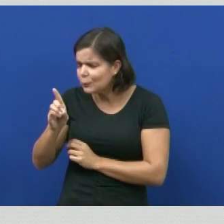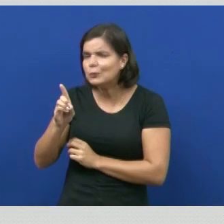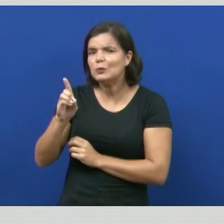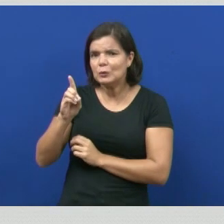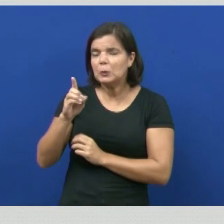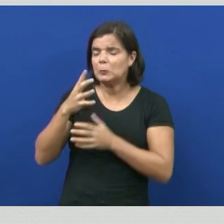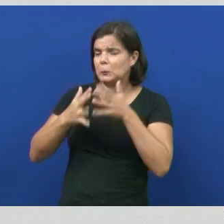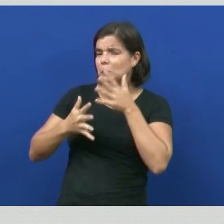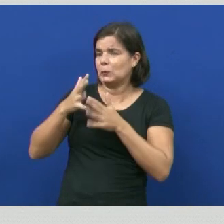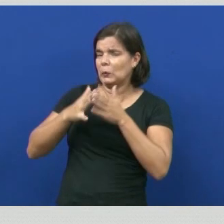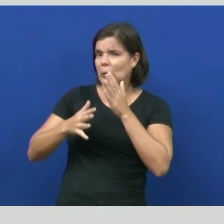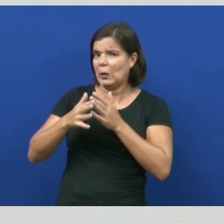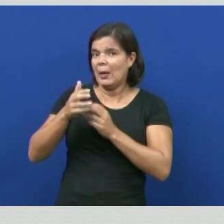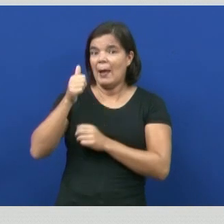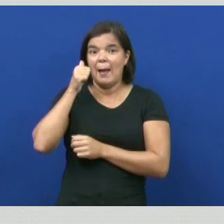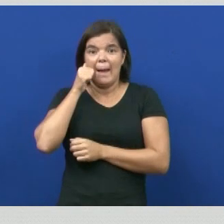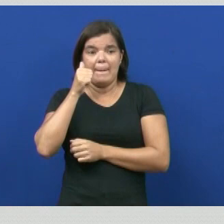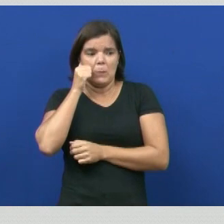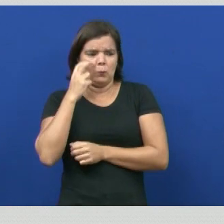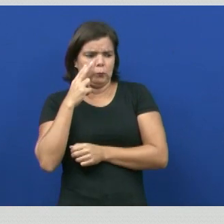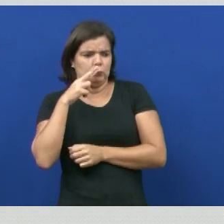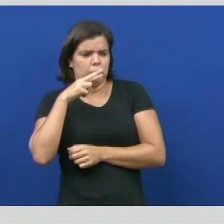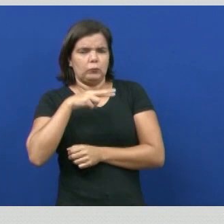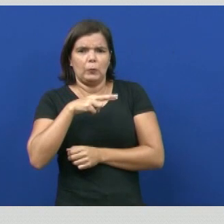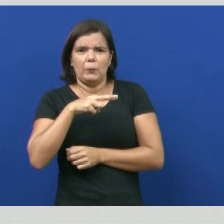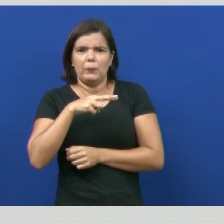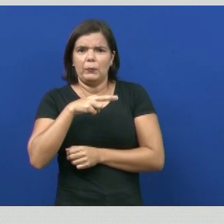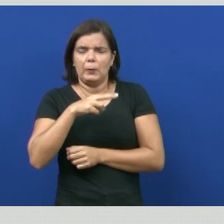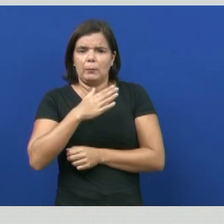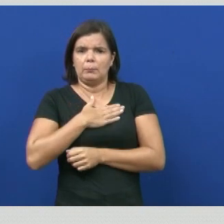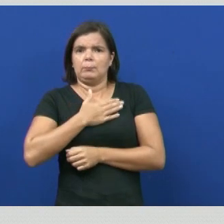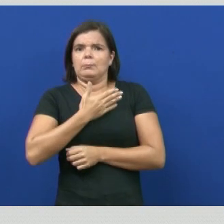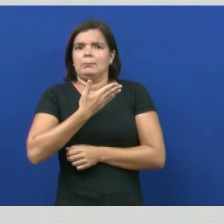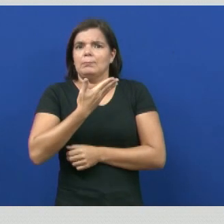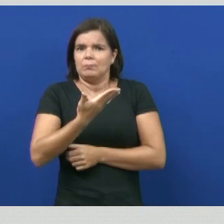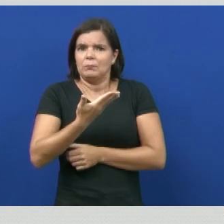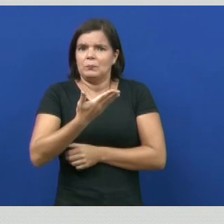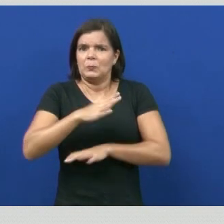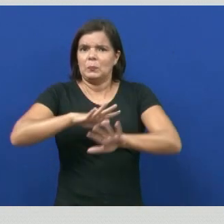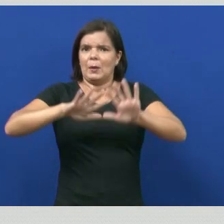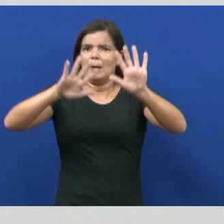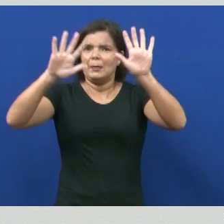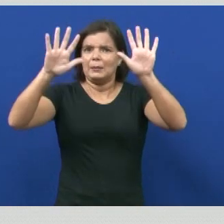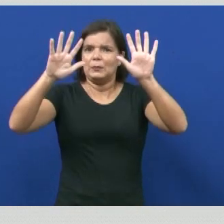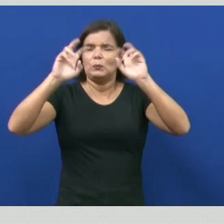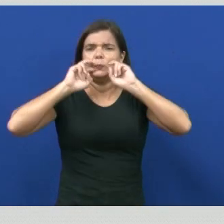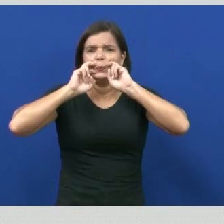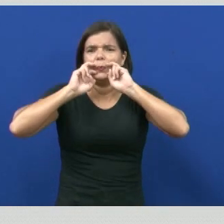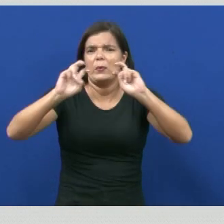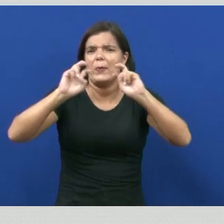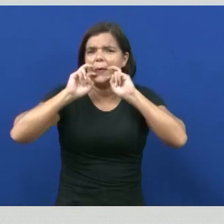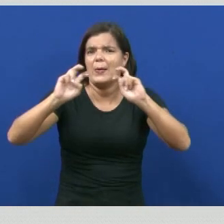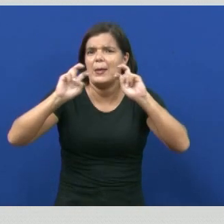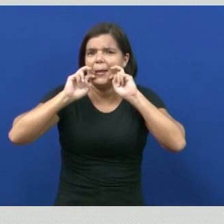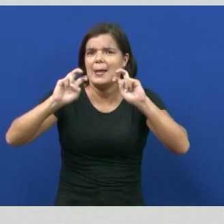ele confuso. Imagine que eu, a velha estarrecida, atirou os braços para cima, soltou um